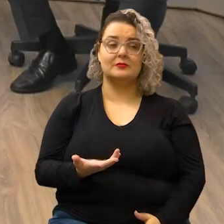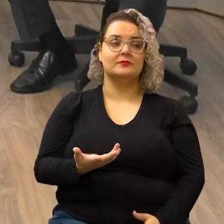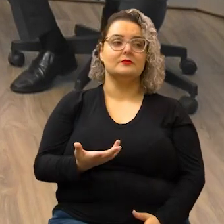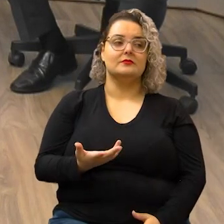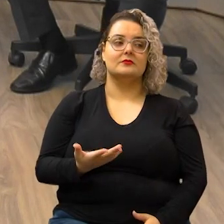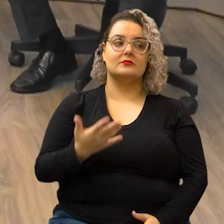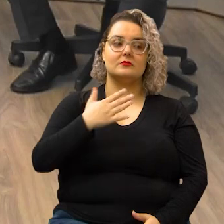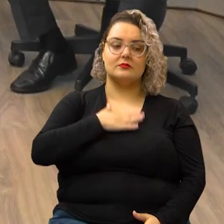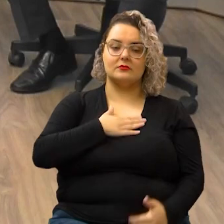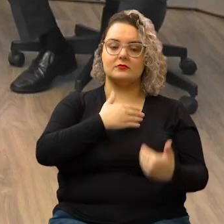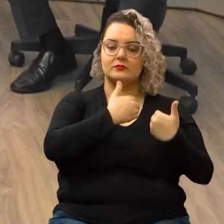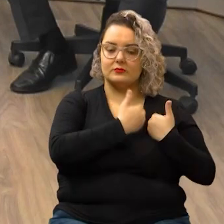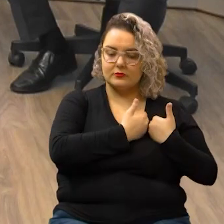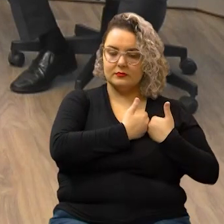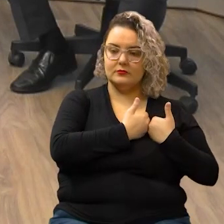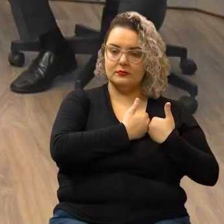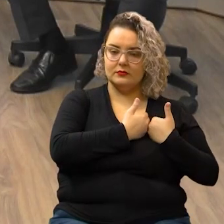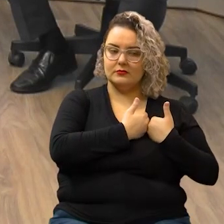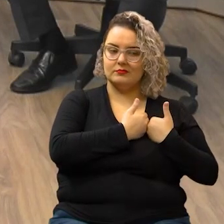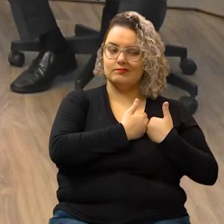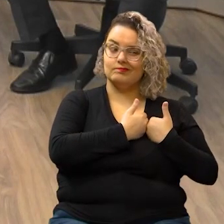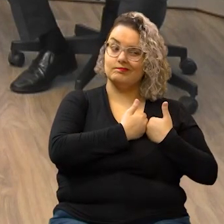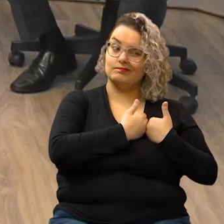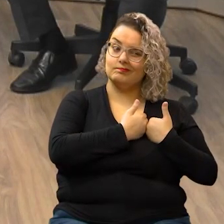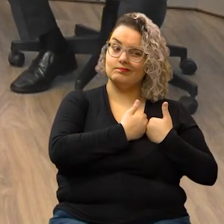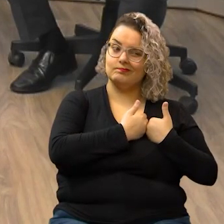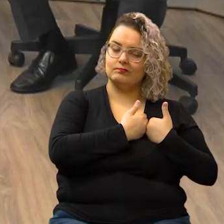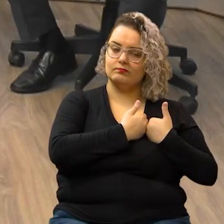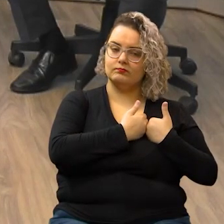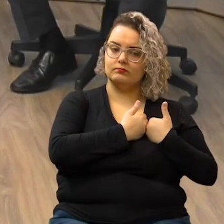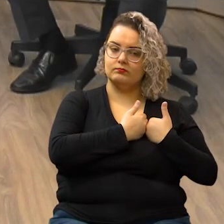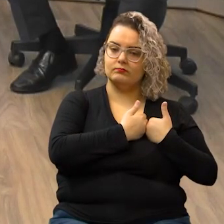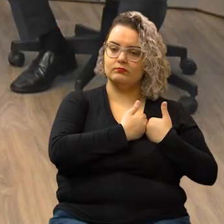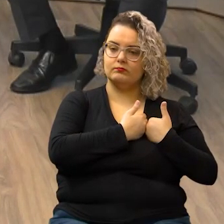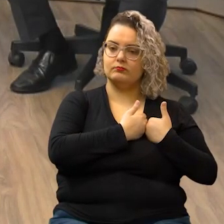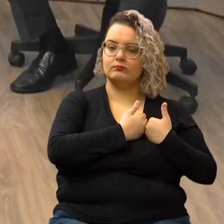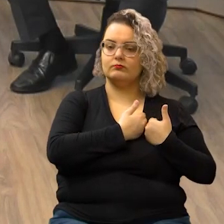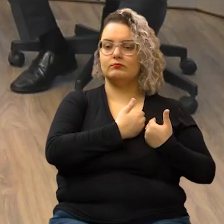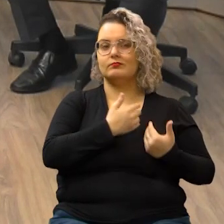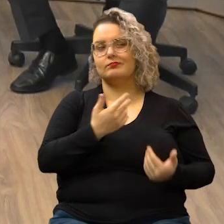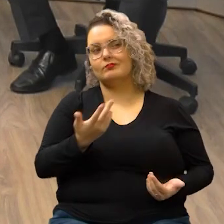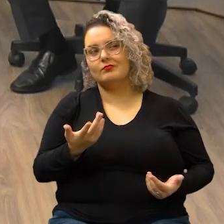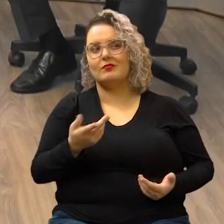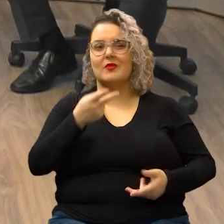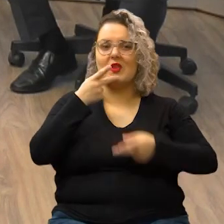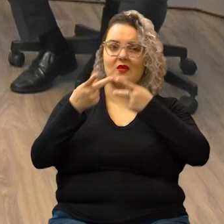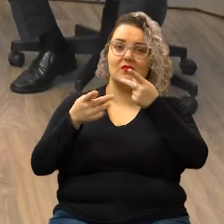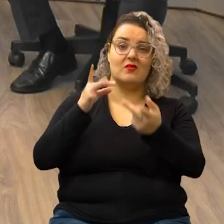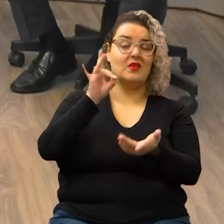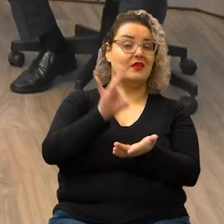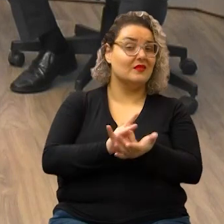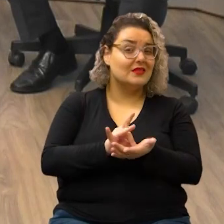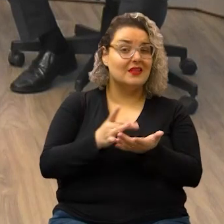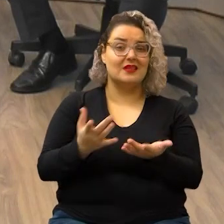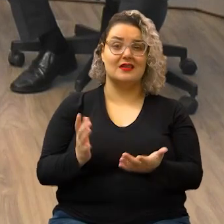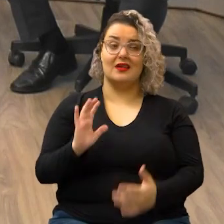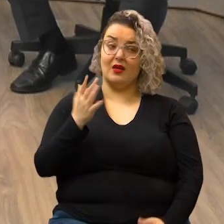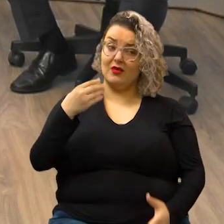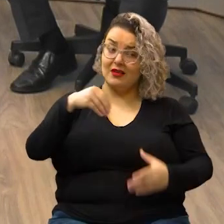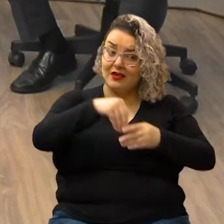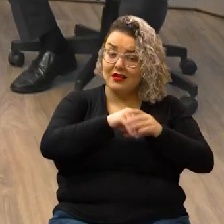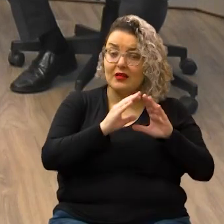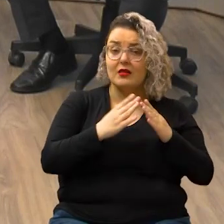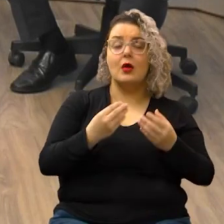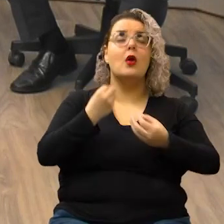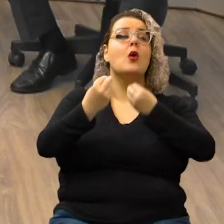meus responsáveis, poxa, isso daqui, eles estão falando a verdade, isso daqui acontece lá na minha casa. Como que a